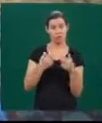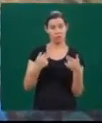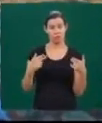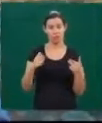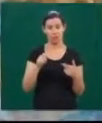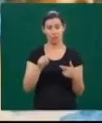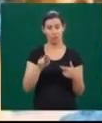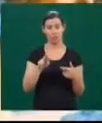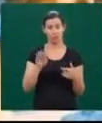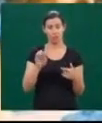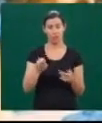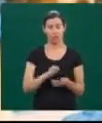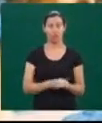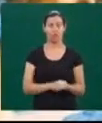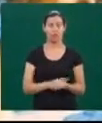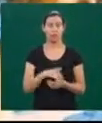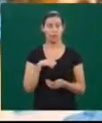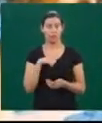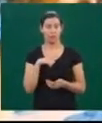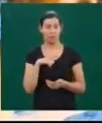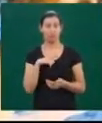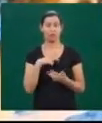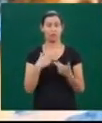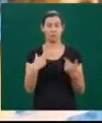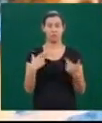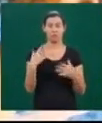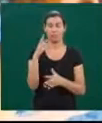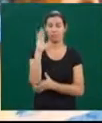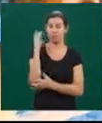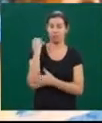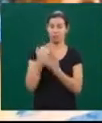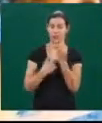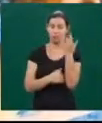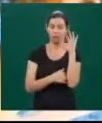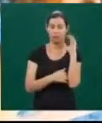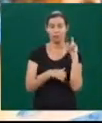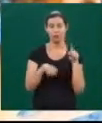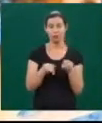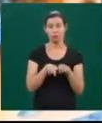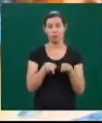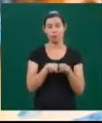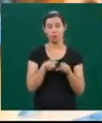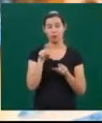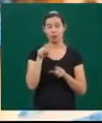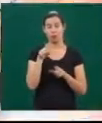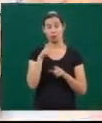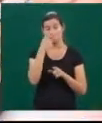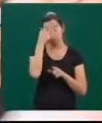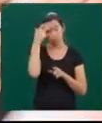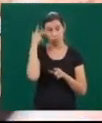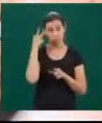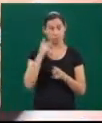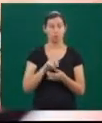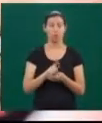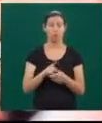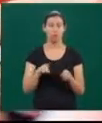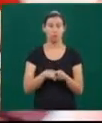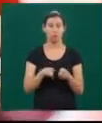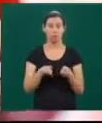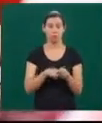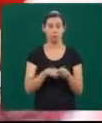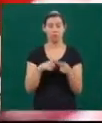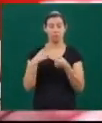estampas transitam entre referências da natureza, da figura humana e paisagens urbanas. E todo o trabalho